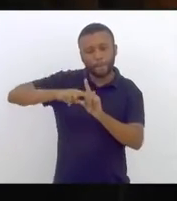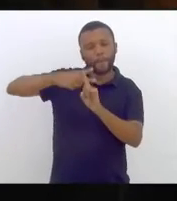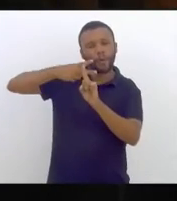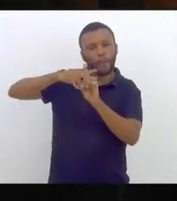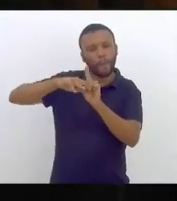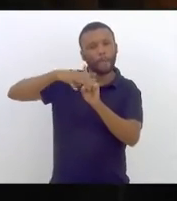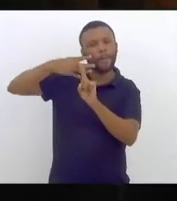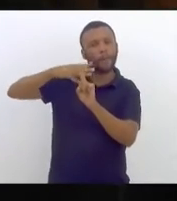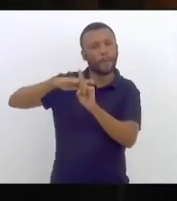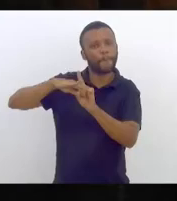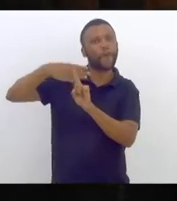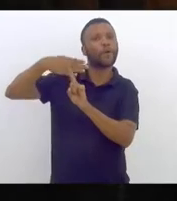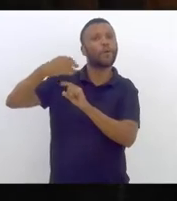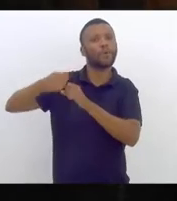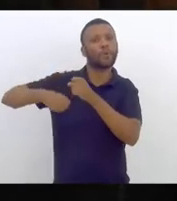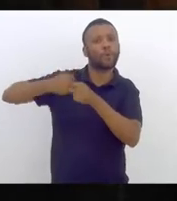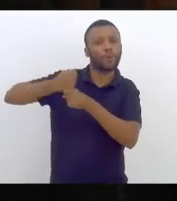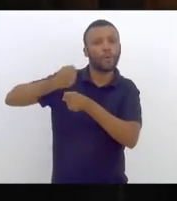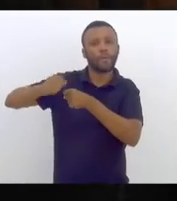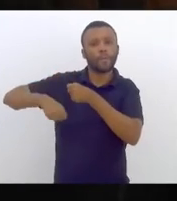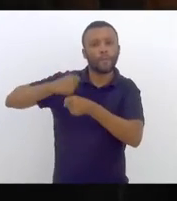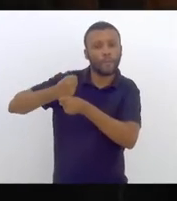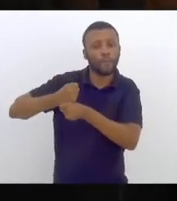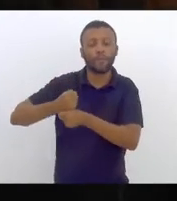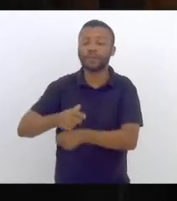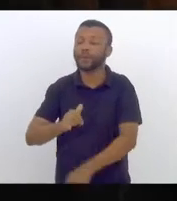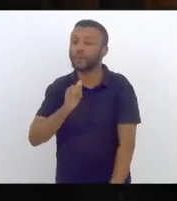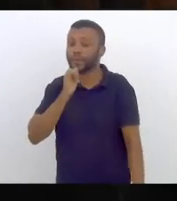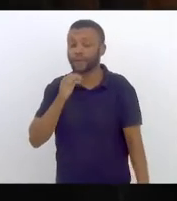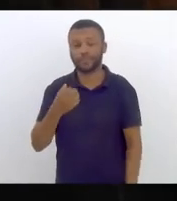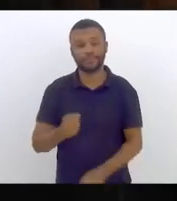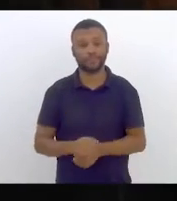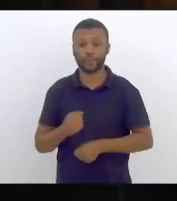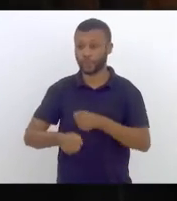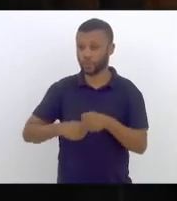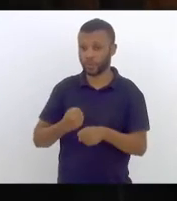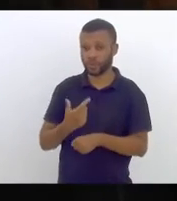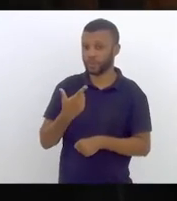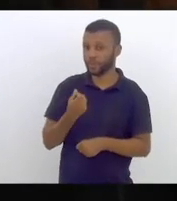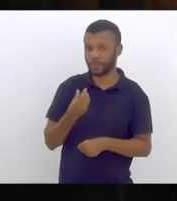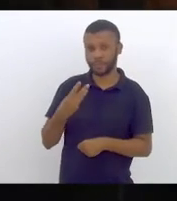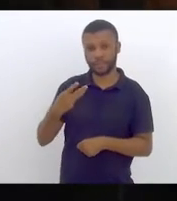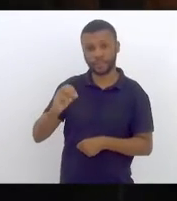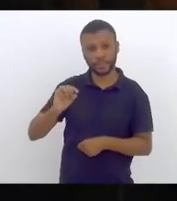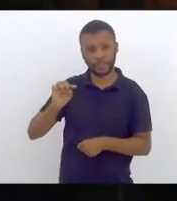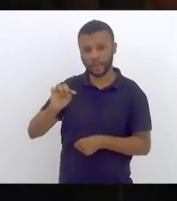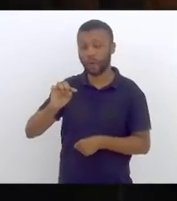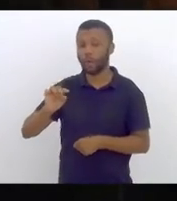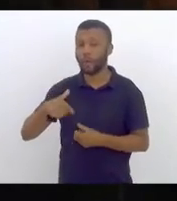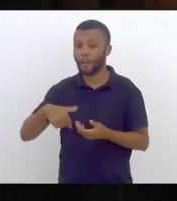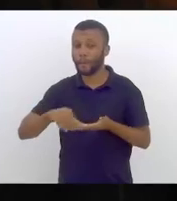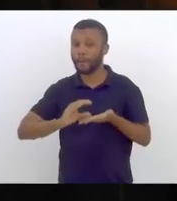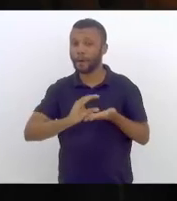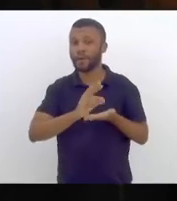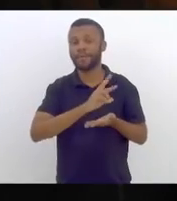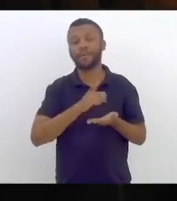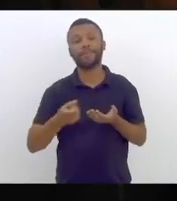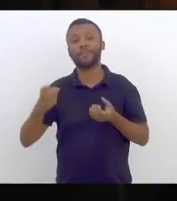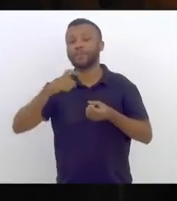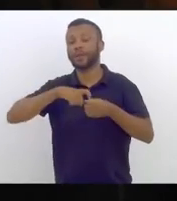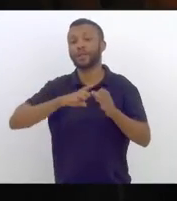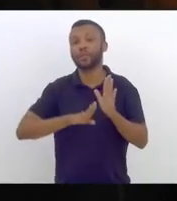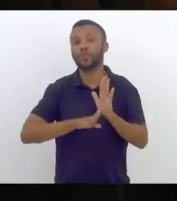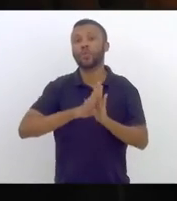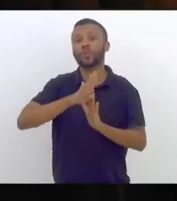dos anos, e para 2030, por exemplo, os pagamentos com essa rubrica voltará ao patamar de